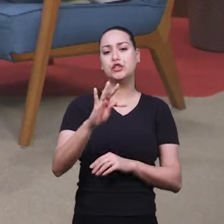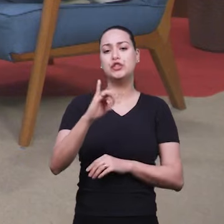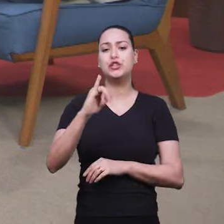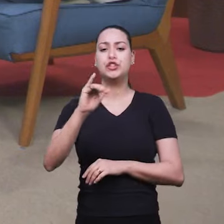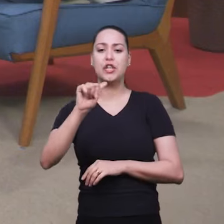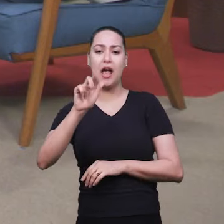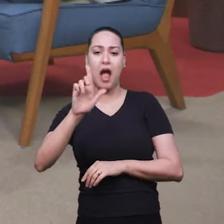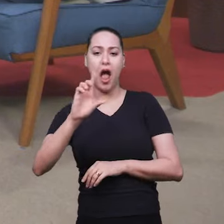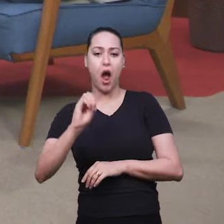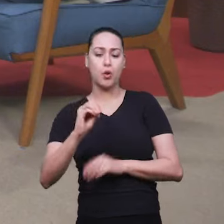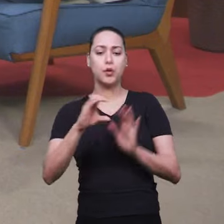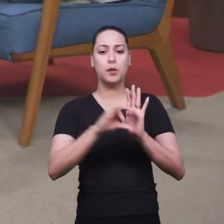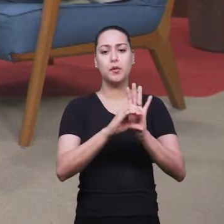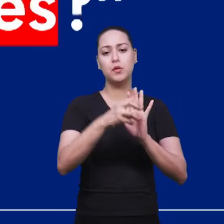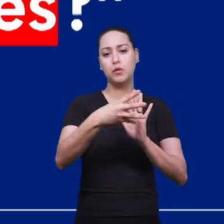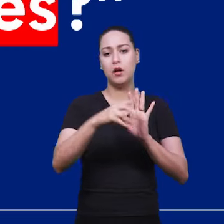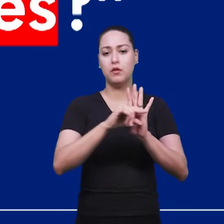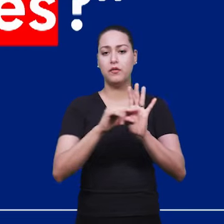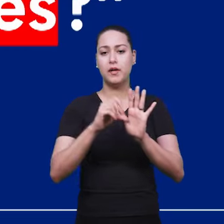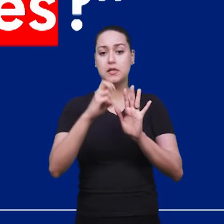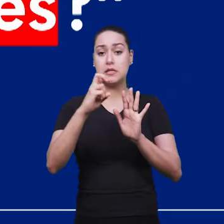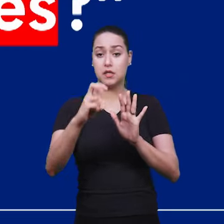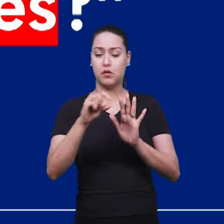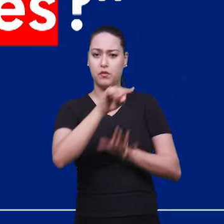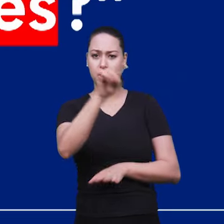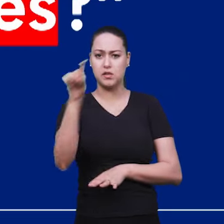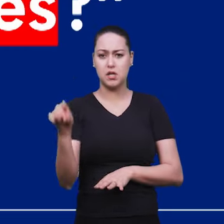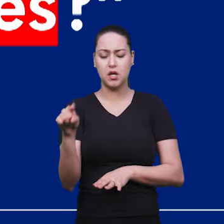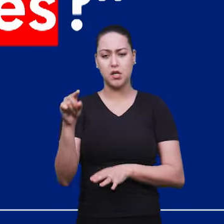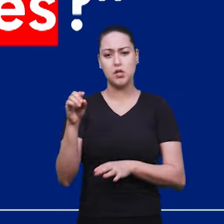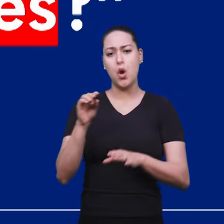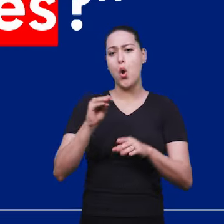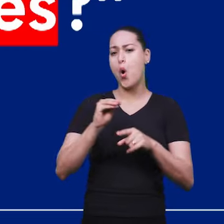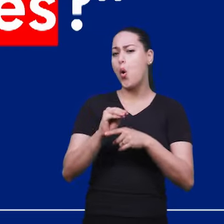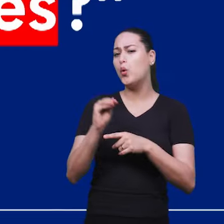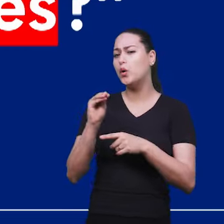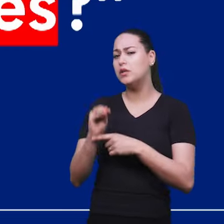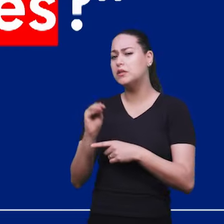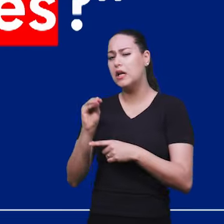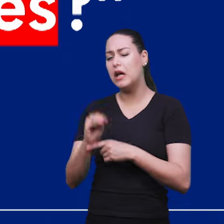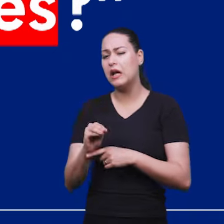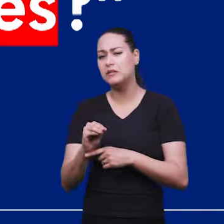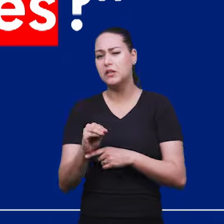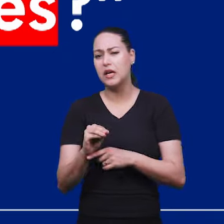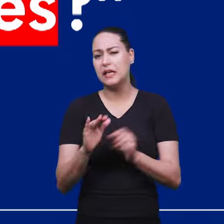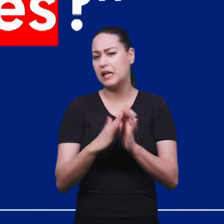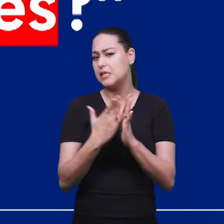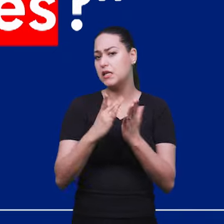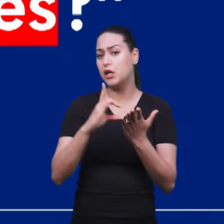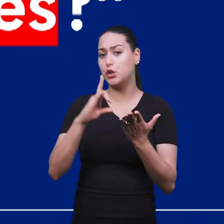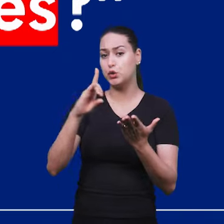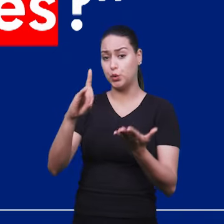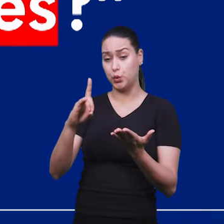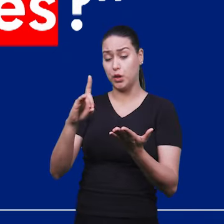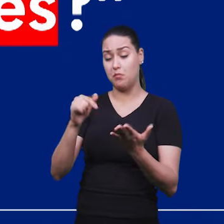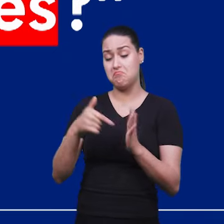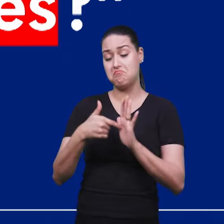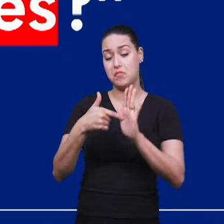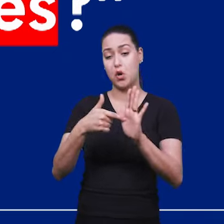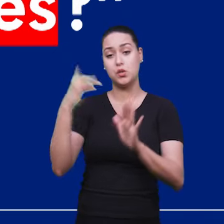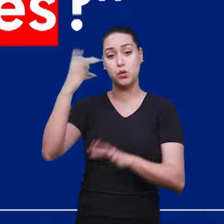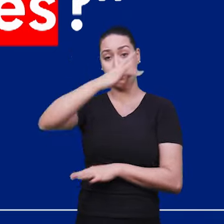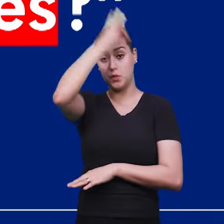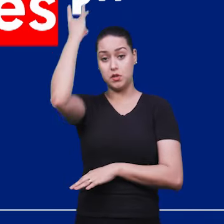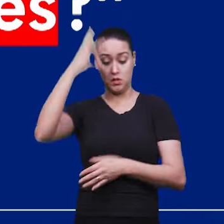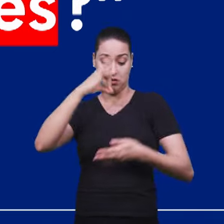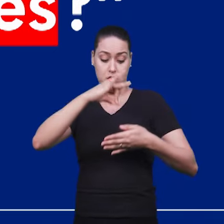4, verso 5, diz assim: ou cuidais vós, que em vão diz a Escritura, o Espírito